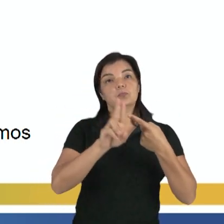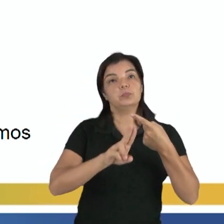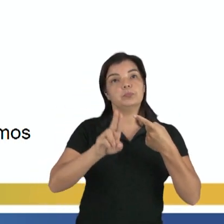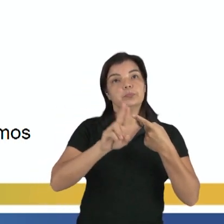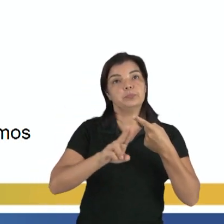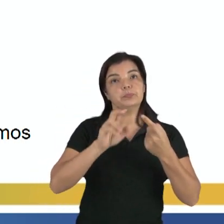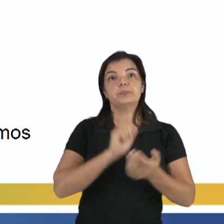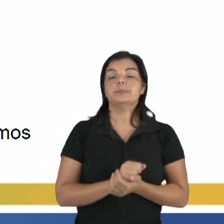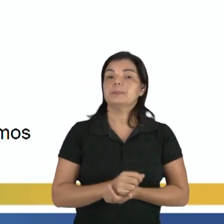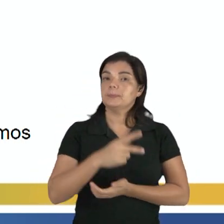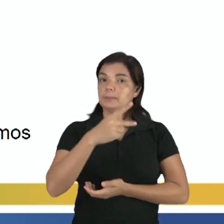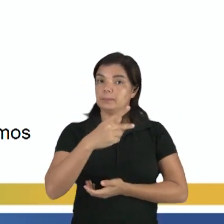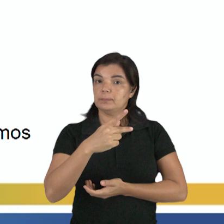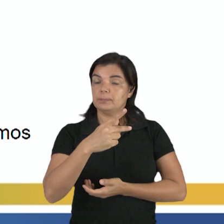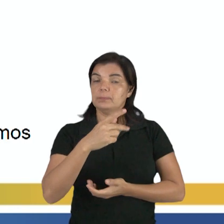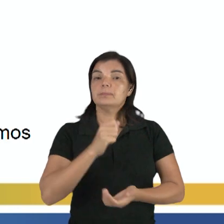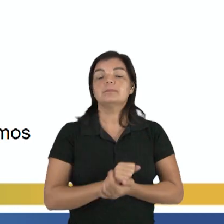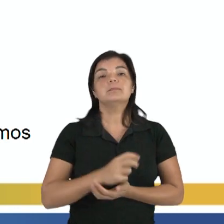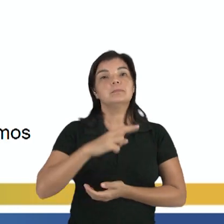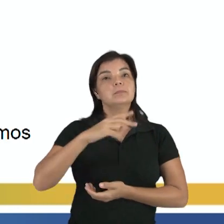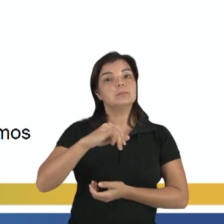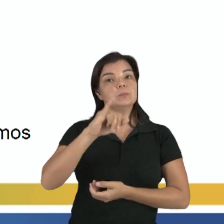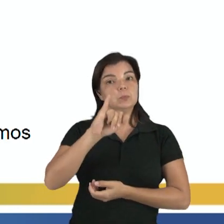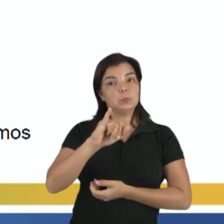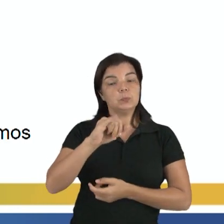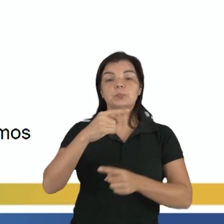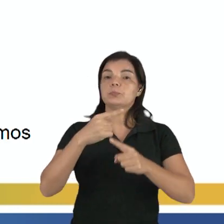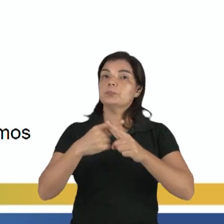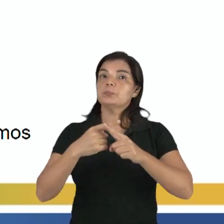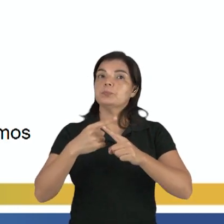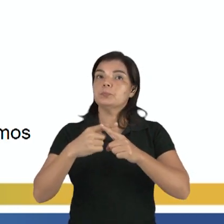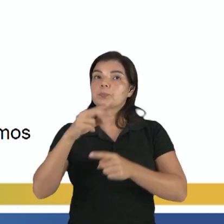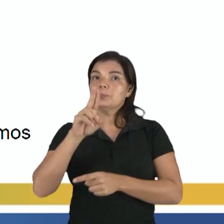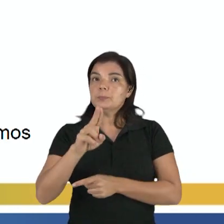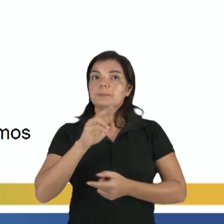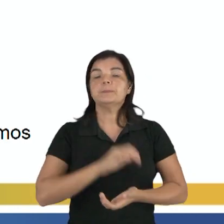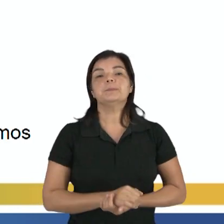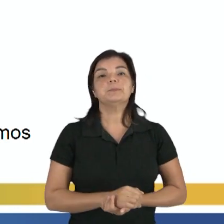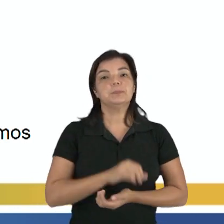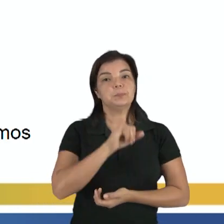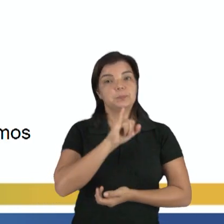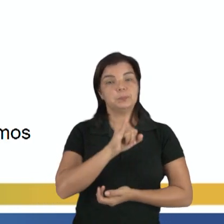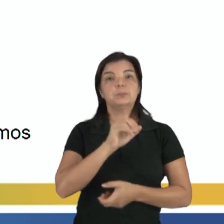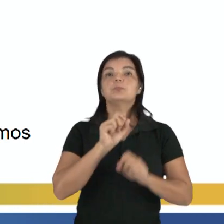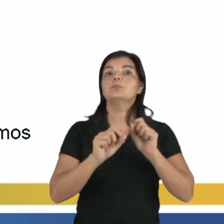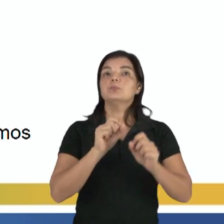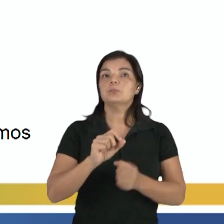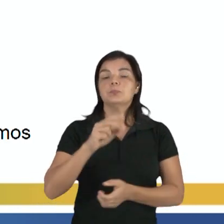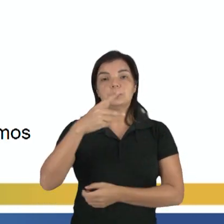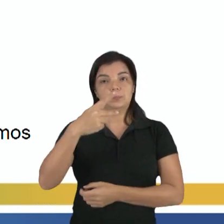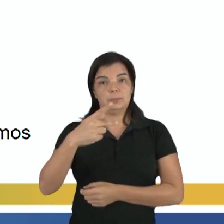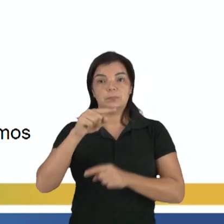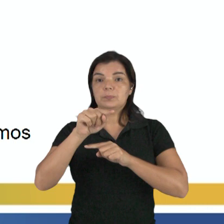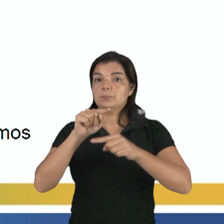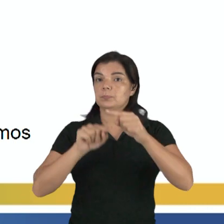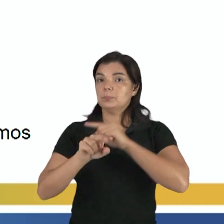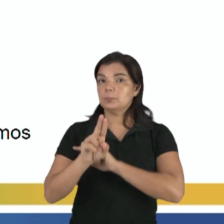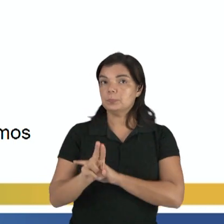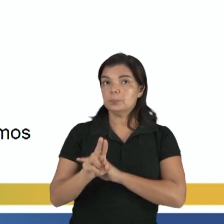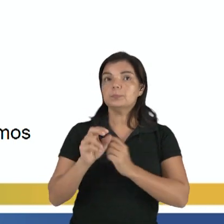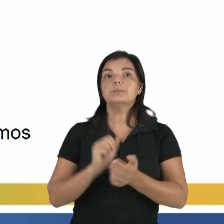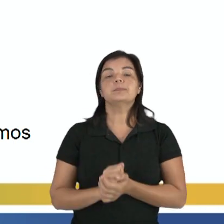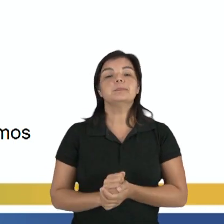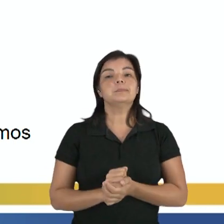utilizar a expressão da potência em função da corrente e lá atenção né essa corrente seria nada pela potência dividida